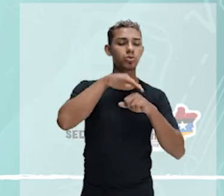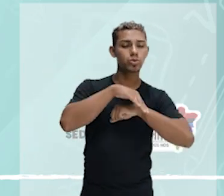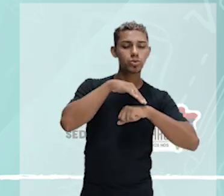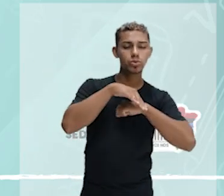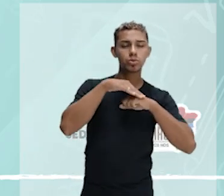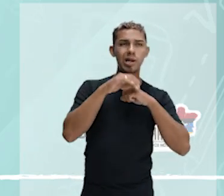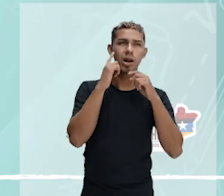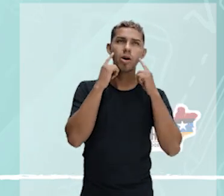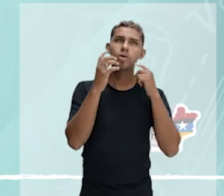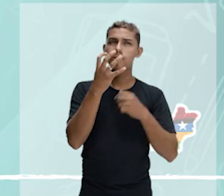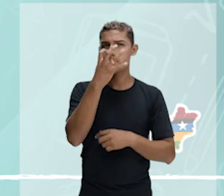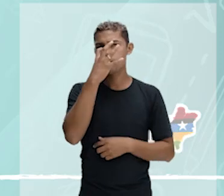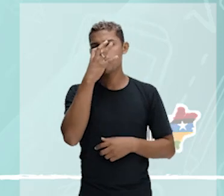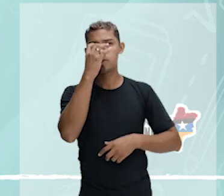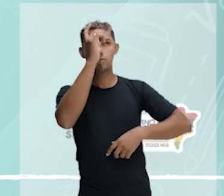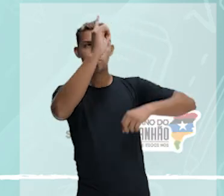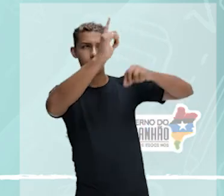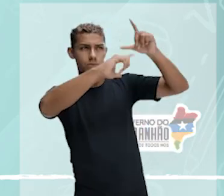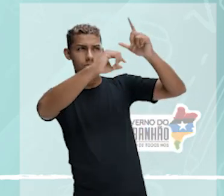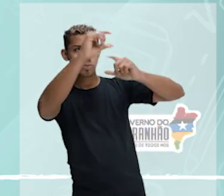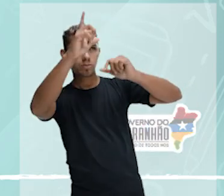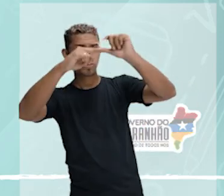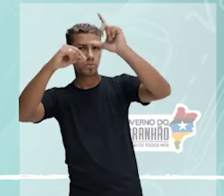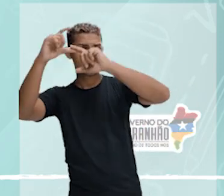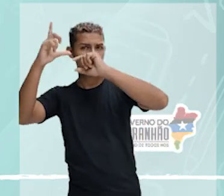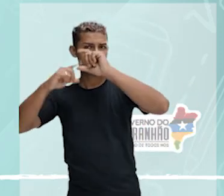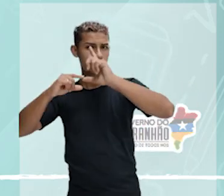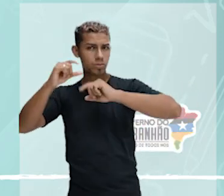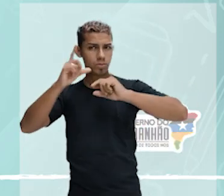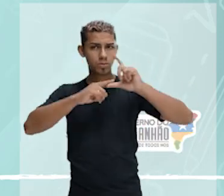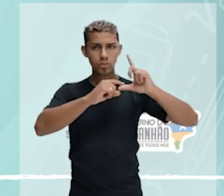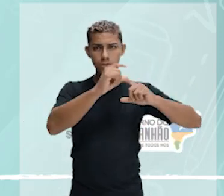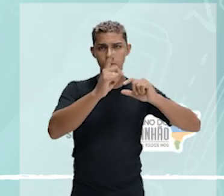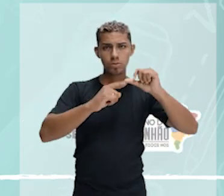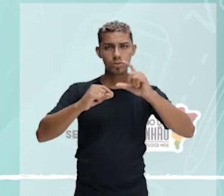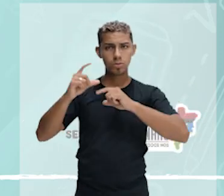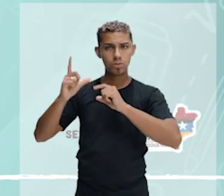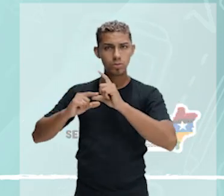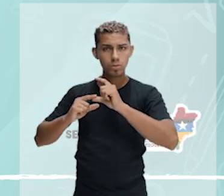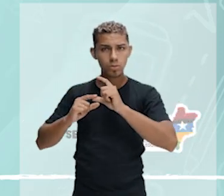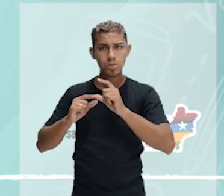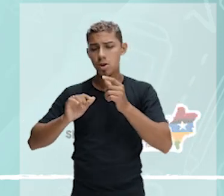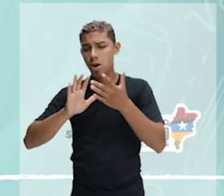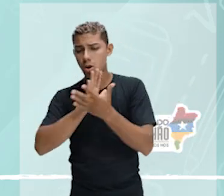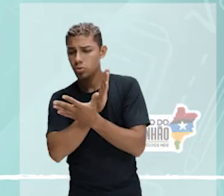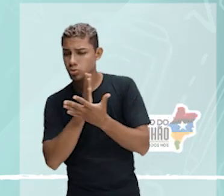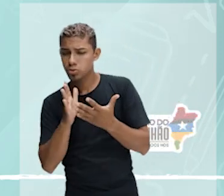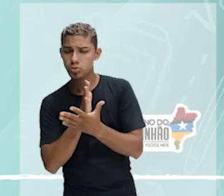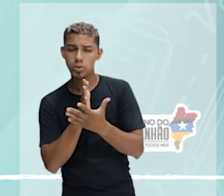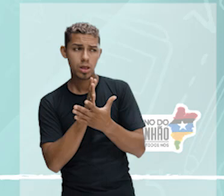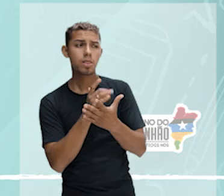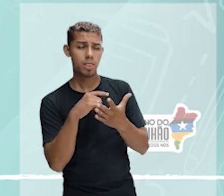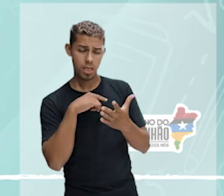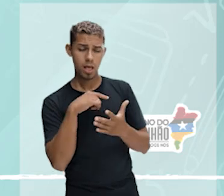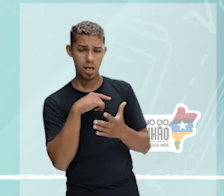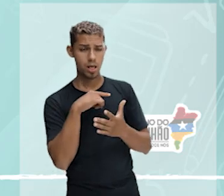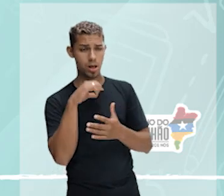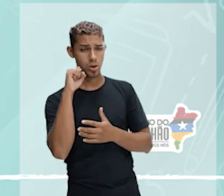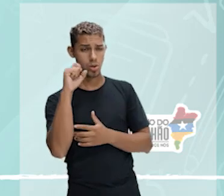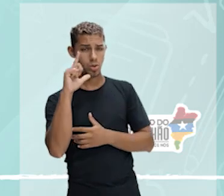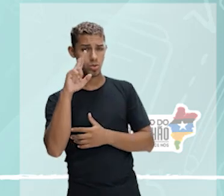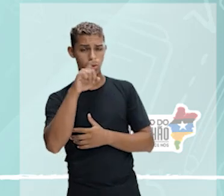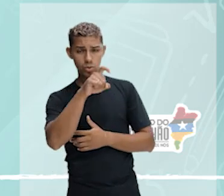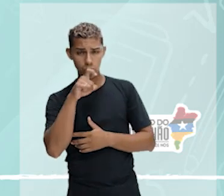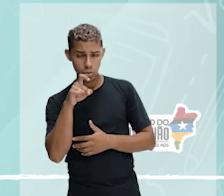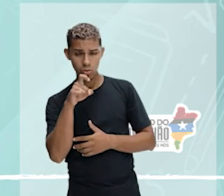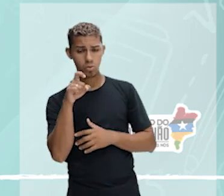as estrelas, certo? Dessas estrelas, nós sabemos que algumas emitem luz própria e outras não. Outras